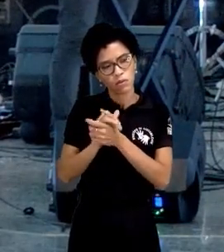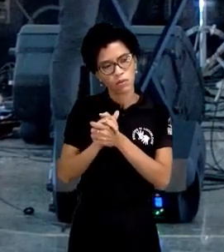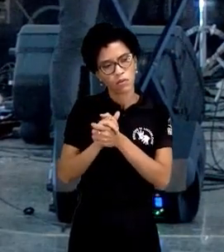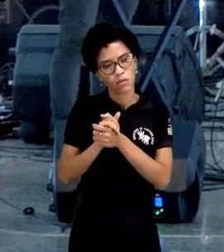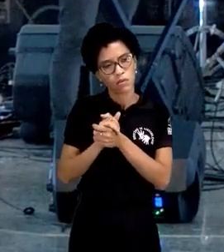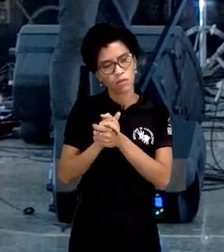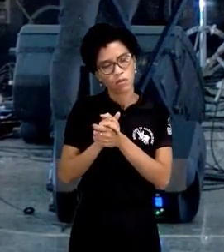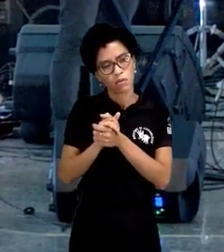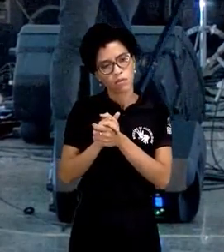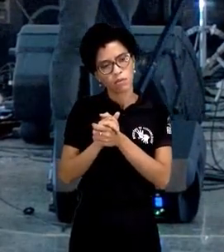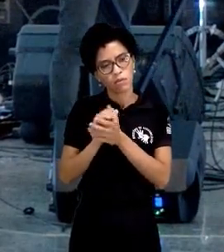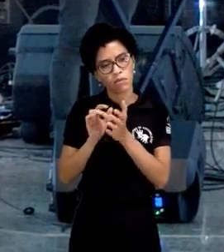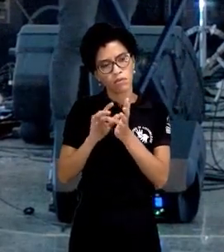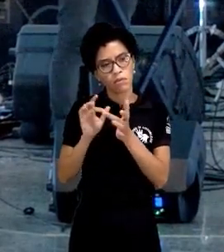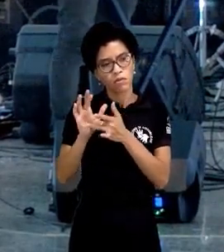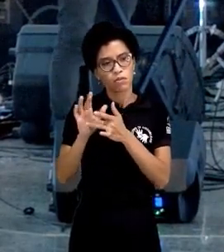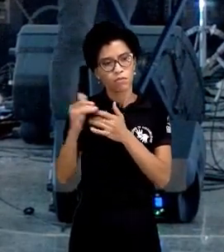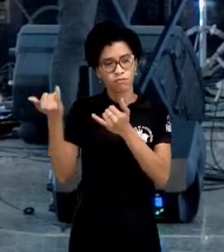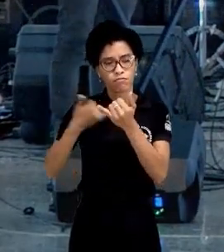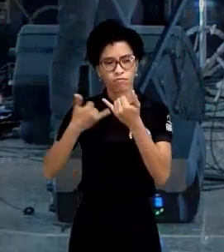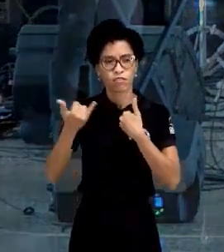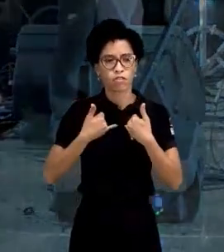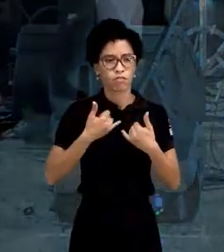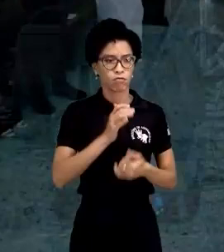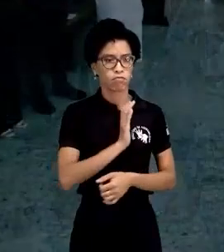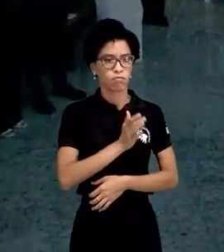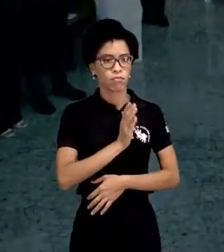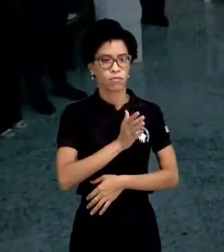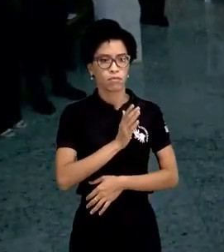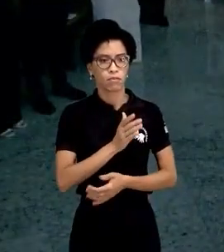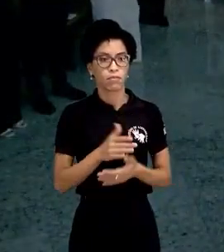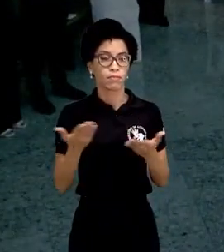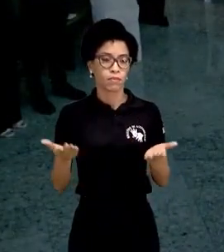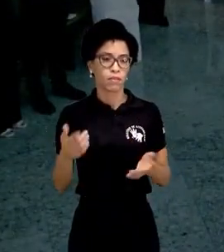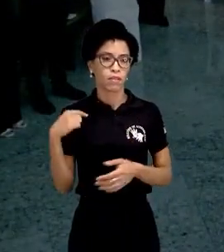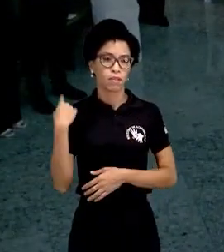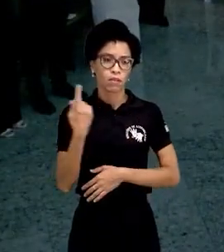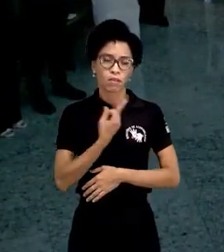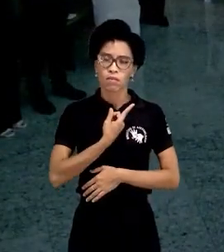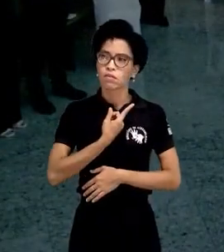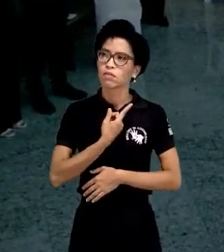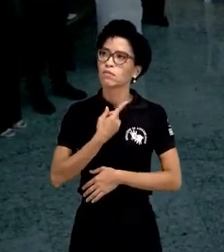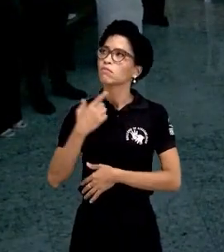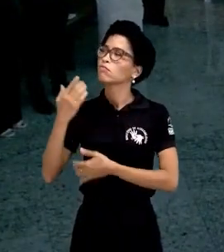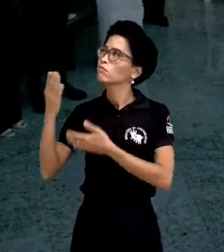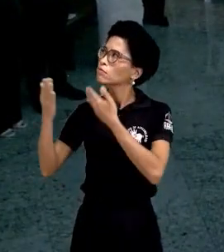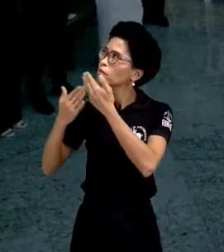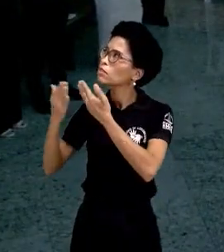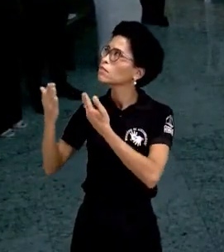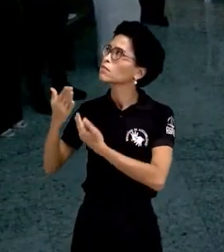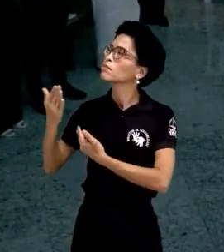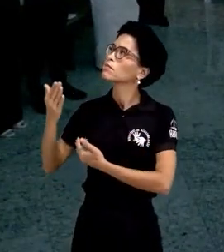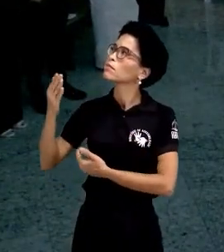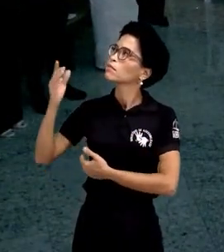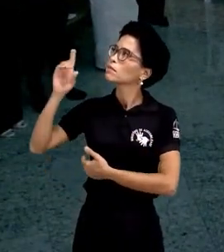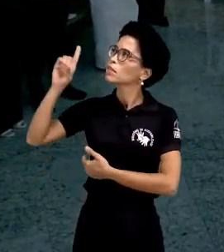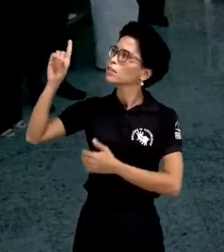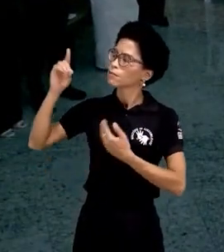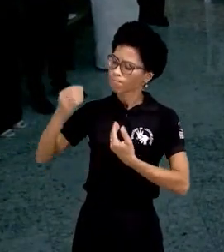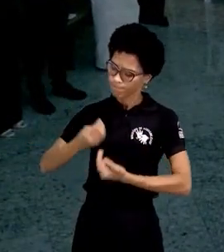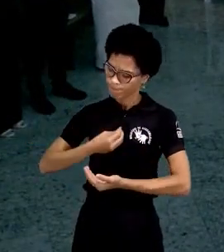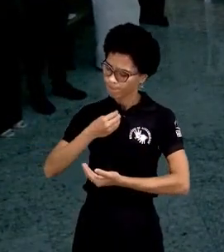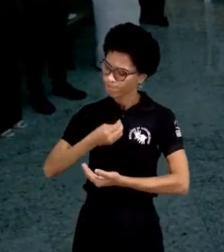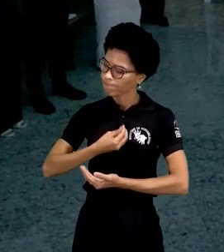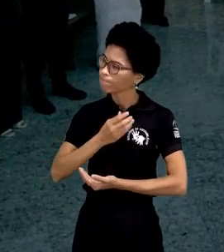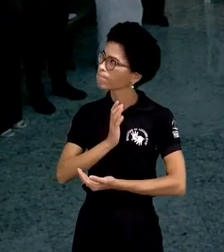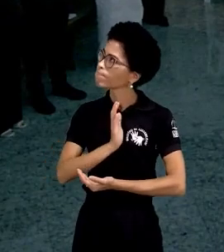Então, vamos colocar diante do Senhor Jesus os nossos corações. Coloque o seu coração e a sua realidade. Eu coloco a minha. Todo o povo de Deus agora vai orar ao Senhor